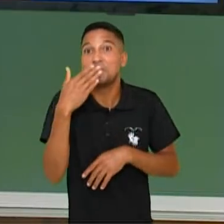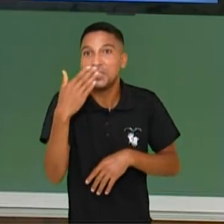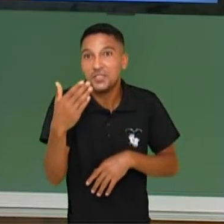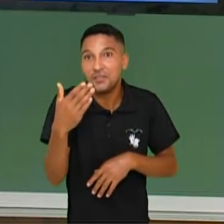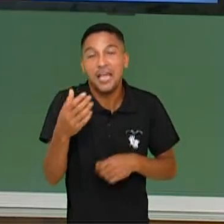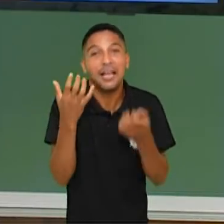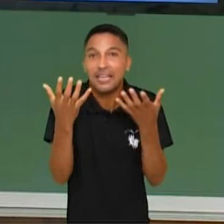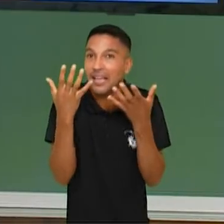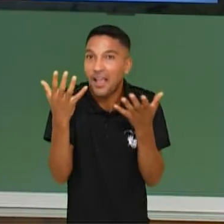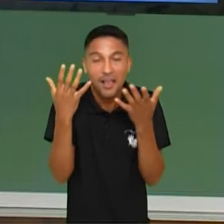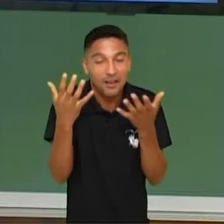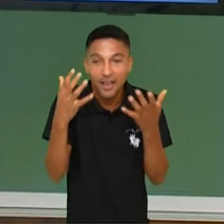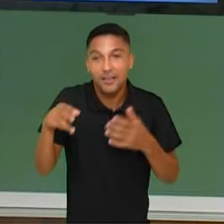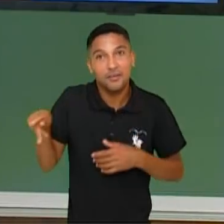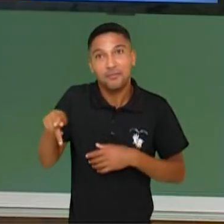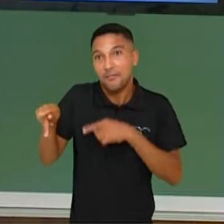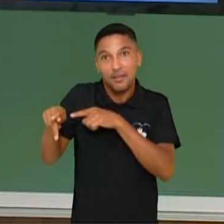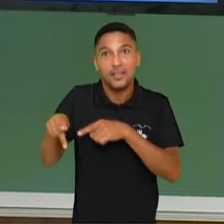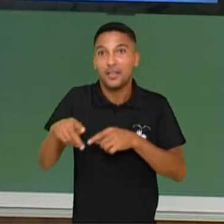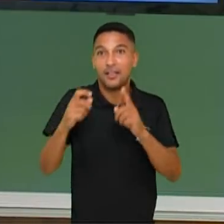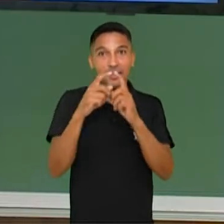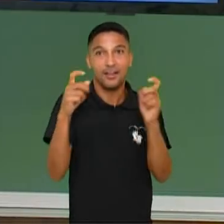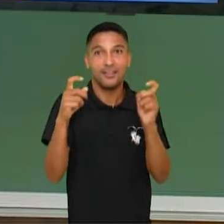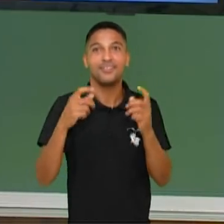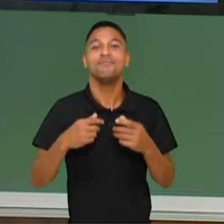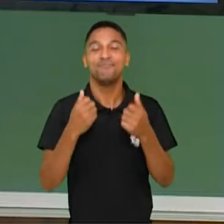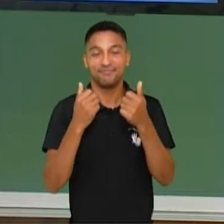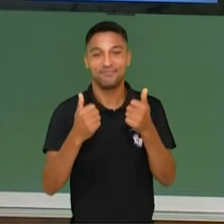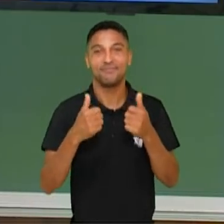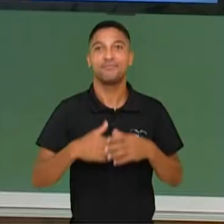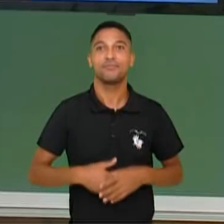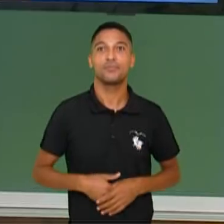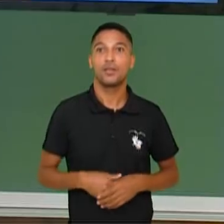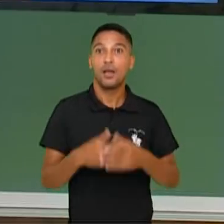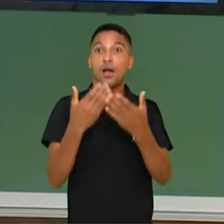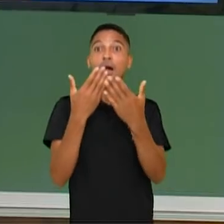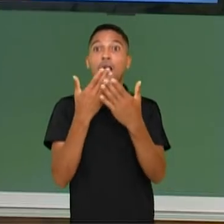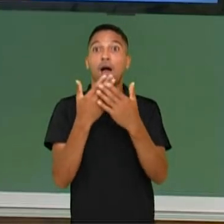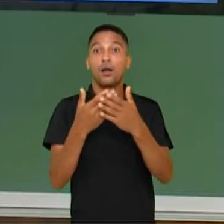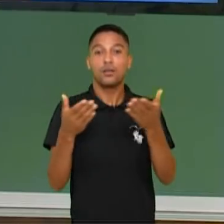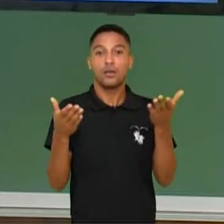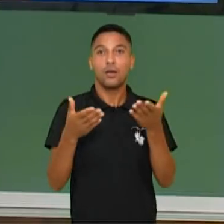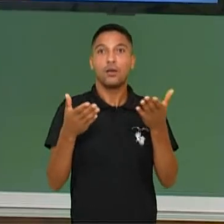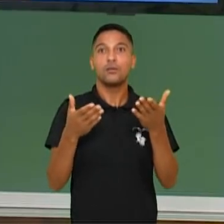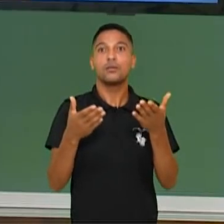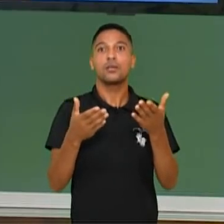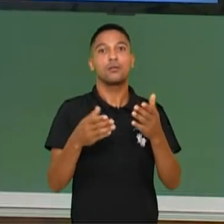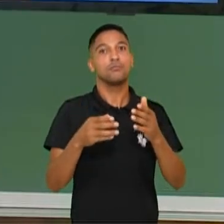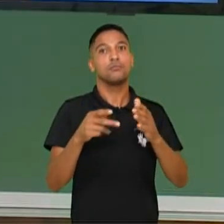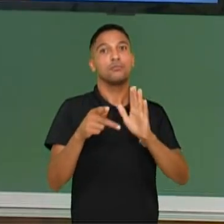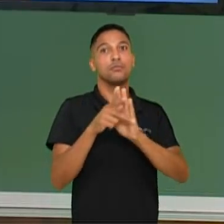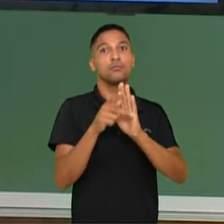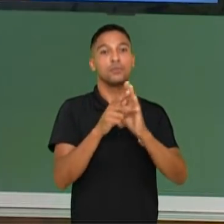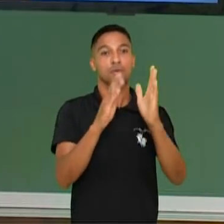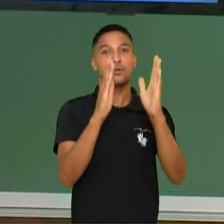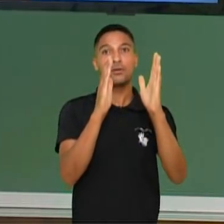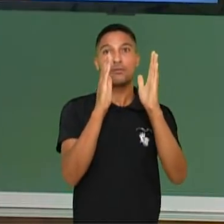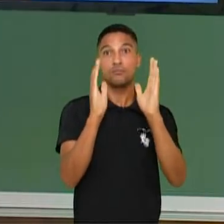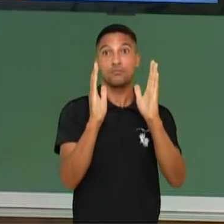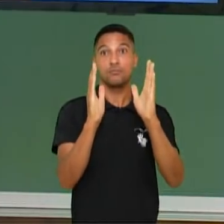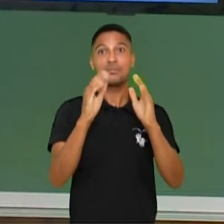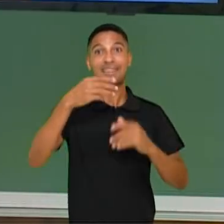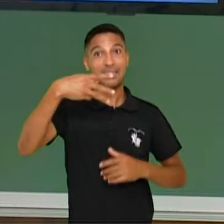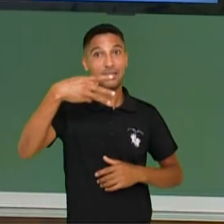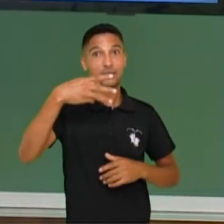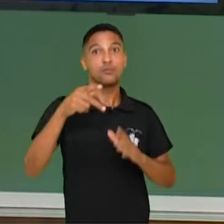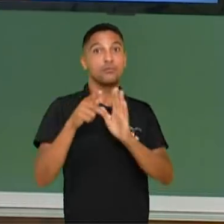Hoje, na nossa aula número 93, nós vamos falar da parte 3 do nosso sistema esquelético. Lembra que eu falei para vocês